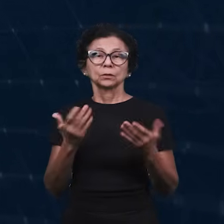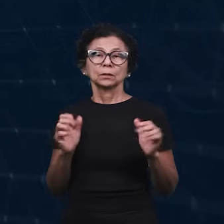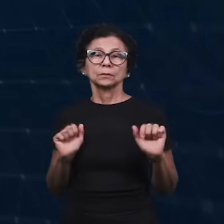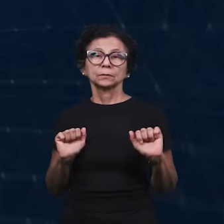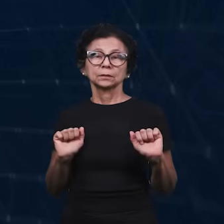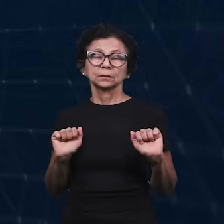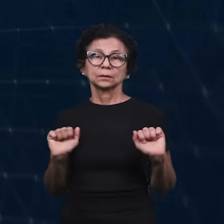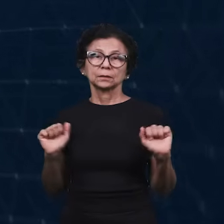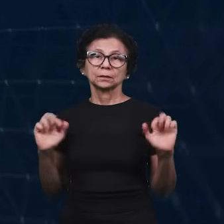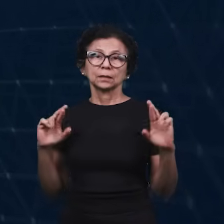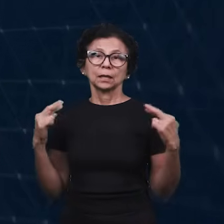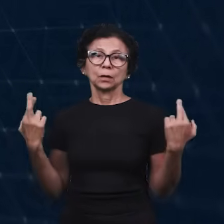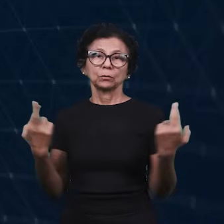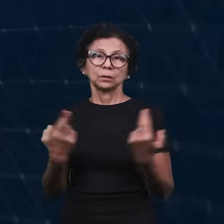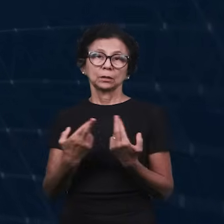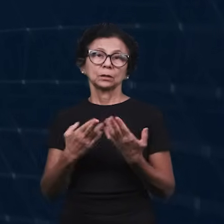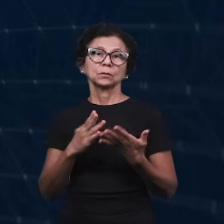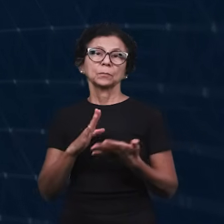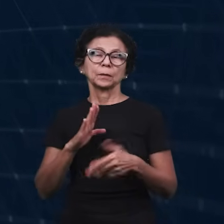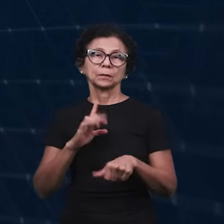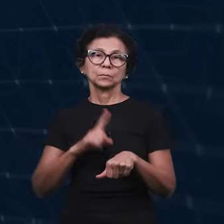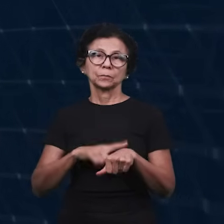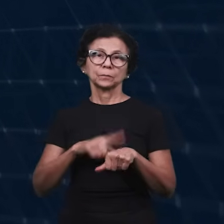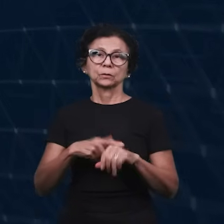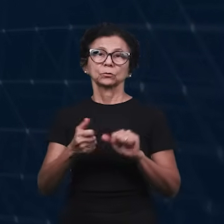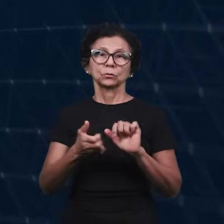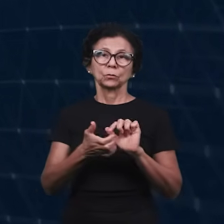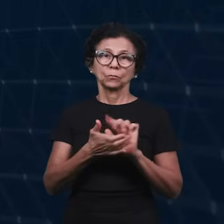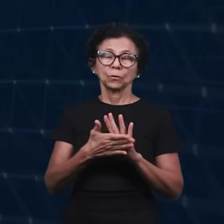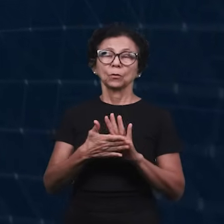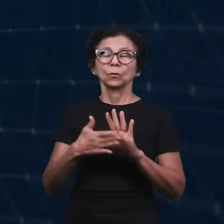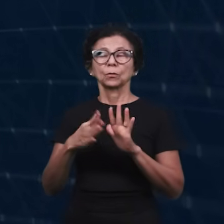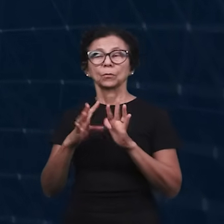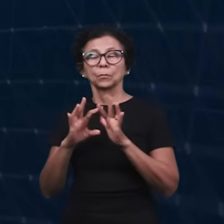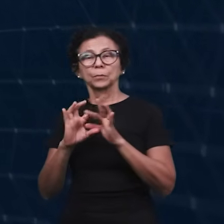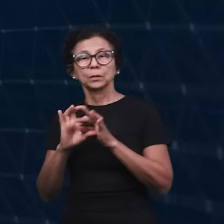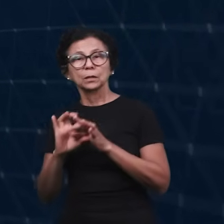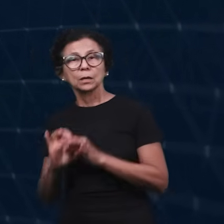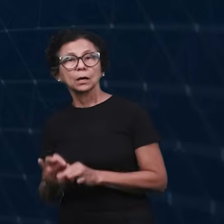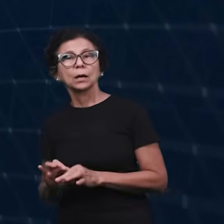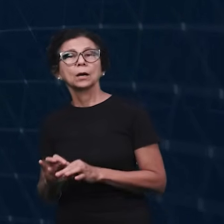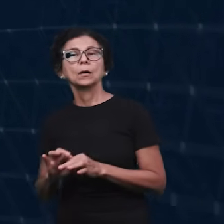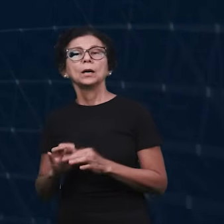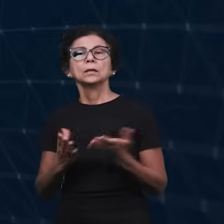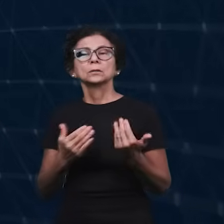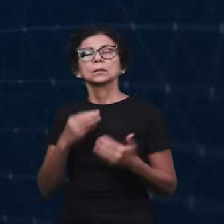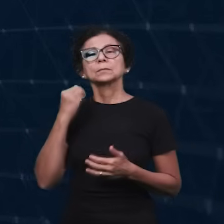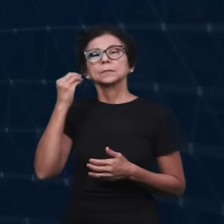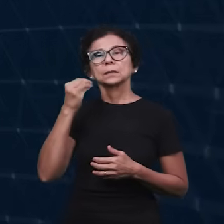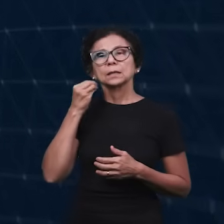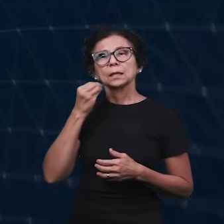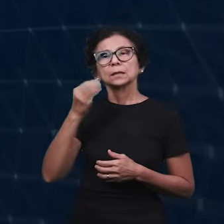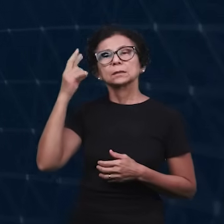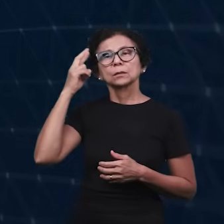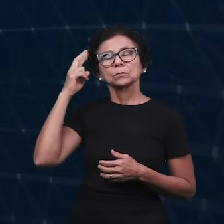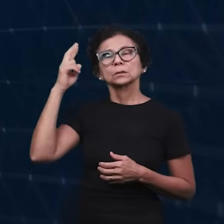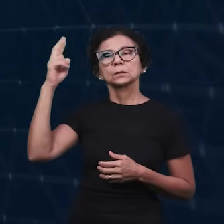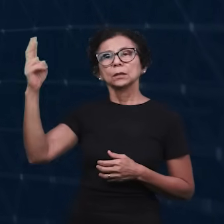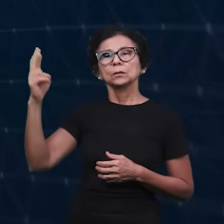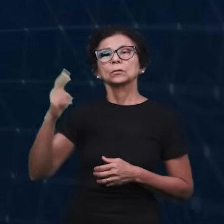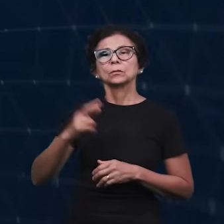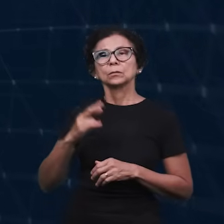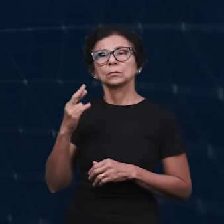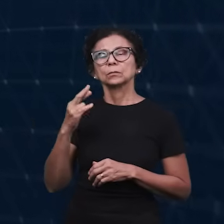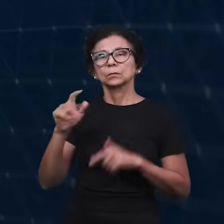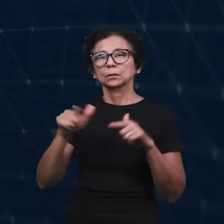por um período de louvor, comunhão e ministração da palavra, onde os jovens puderam aprender mais sobre o chamado do Senhor para esta